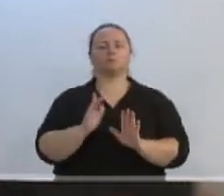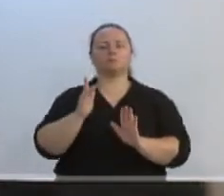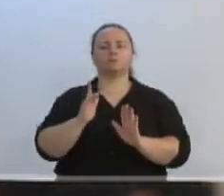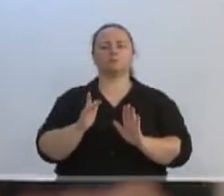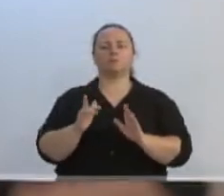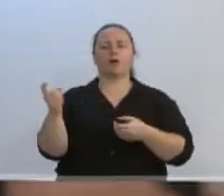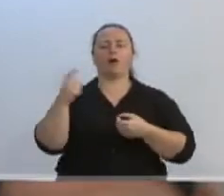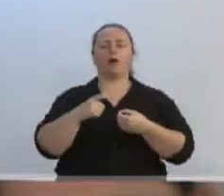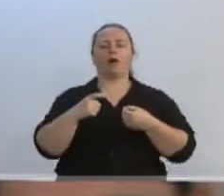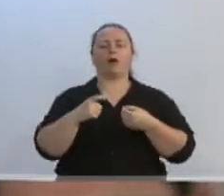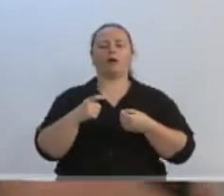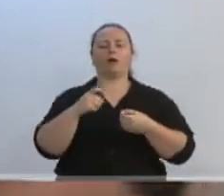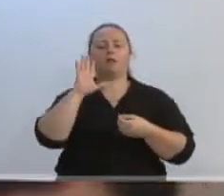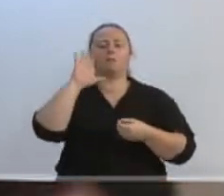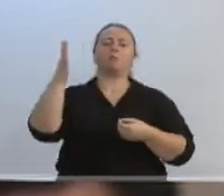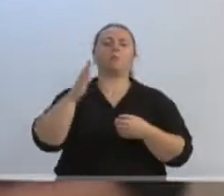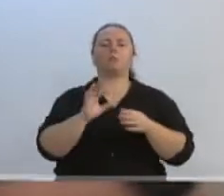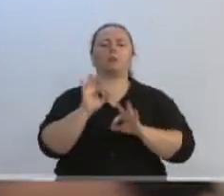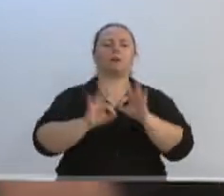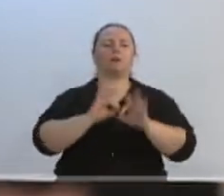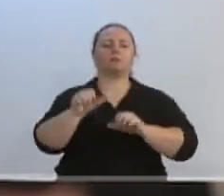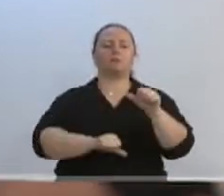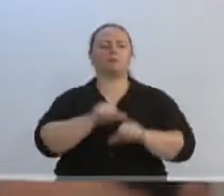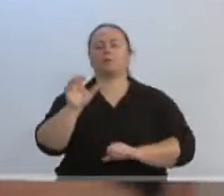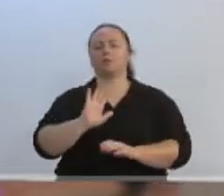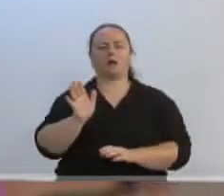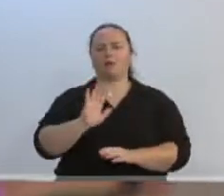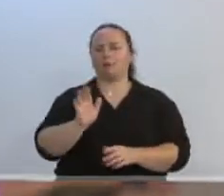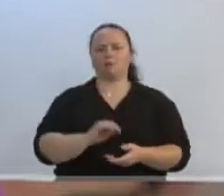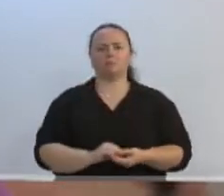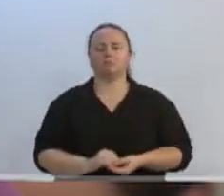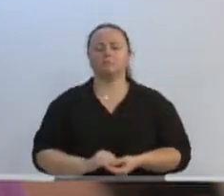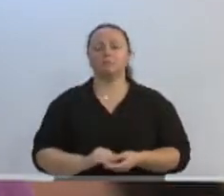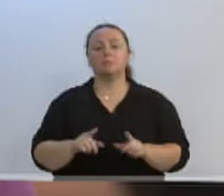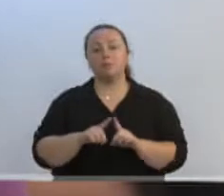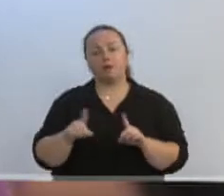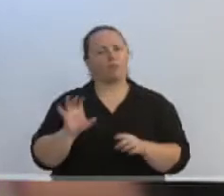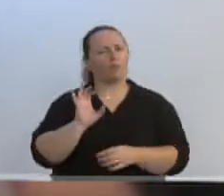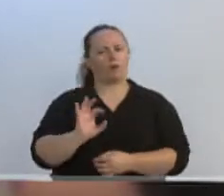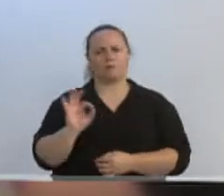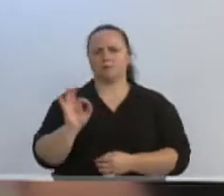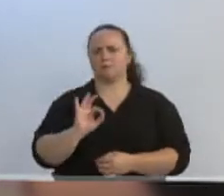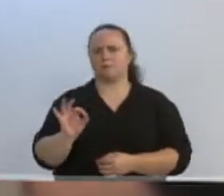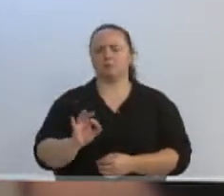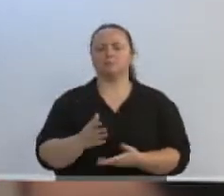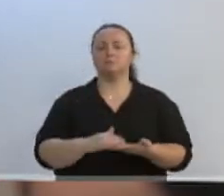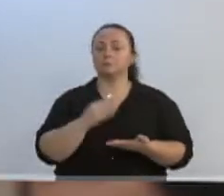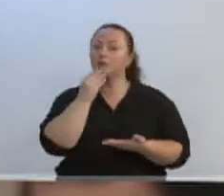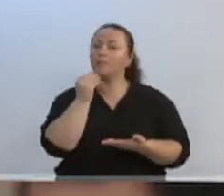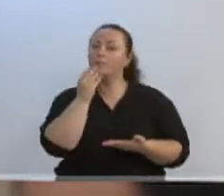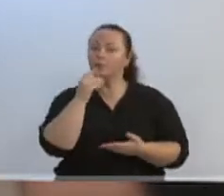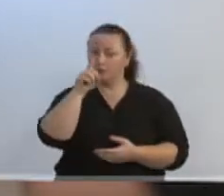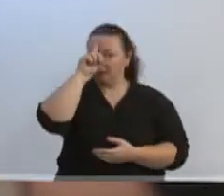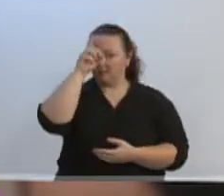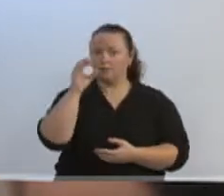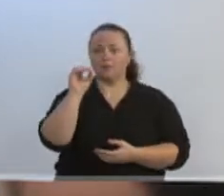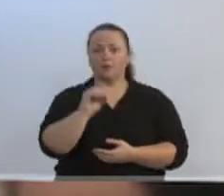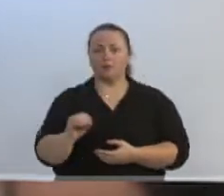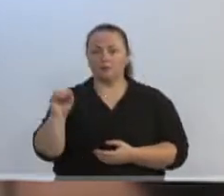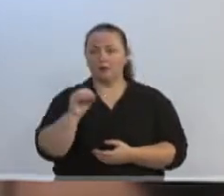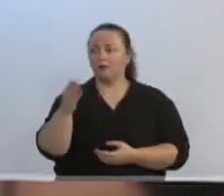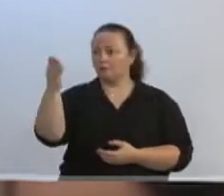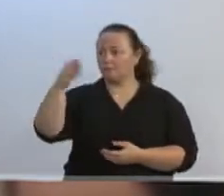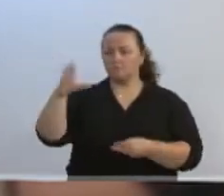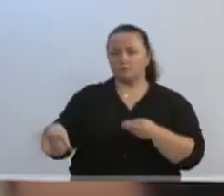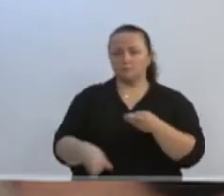bem assim. Nós precisamos ouvir ambas as partes e nós temos algumas ideias. O vereador Bruno trouxe uma excelente ideia, o senhor tem trazido